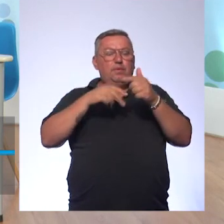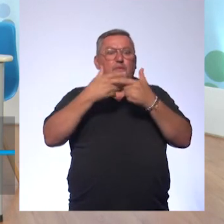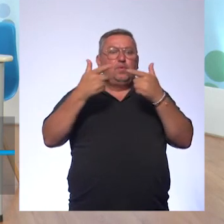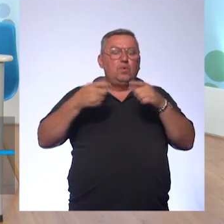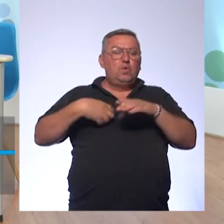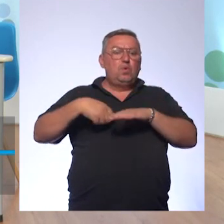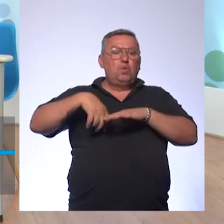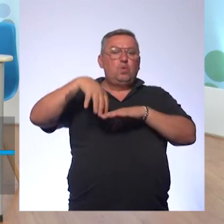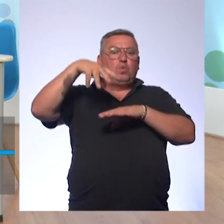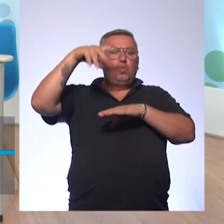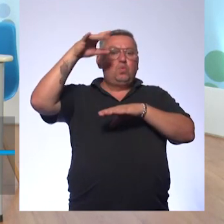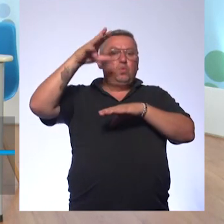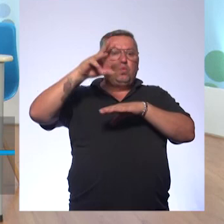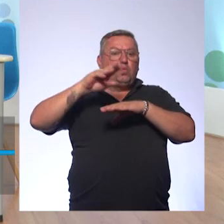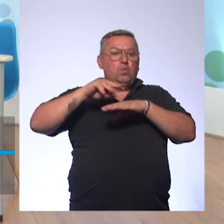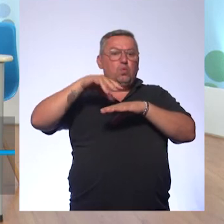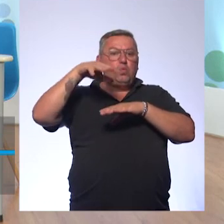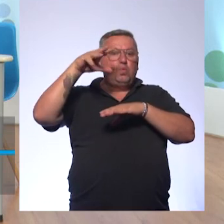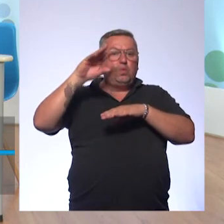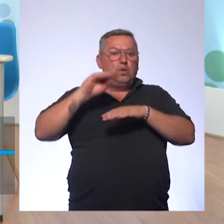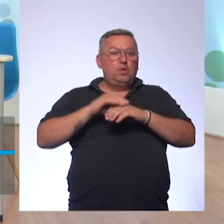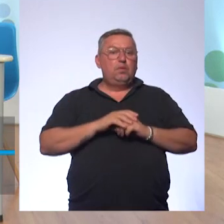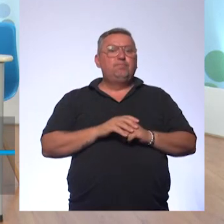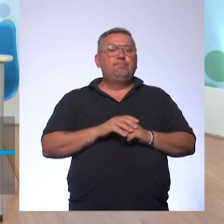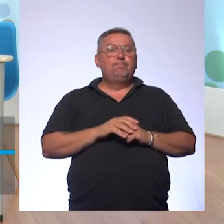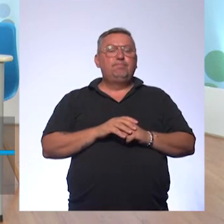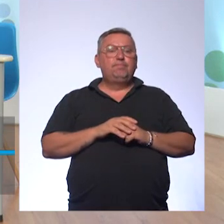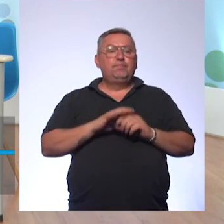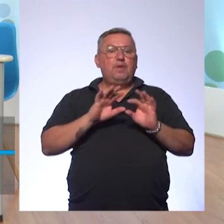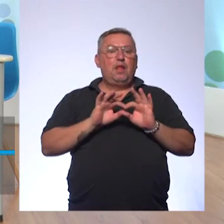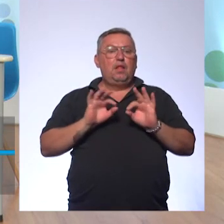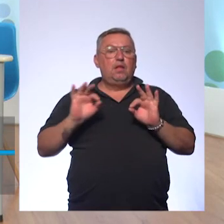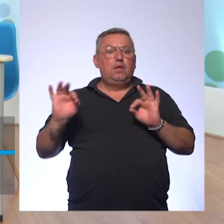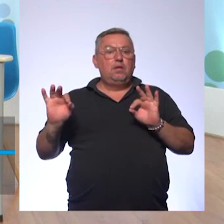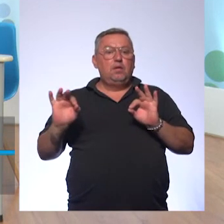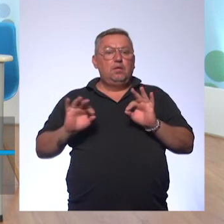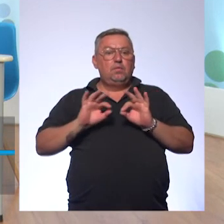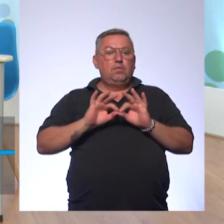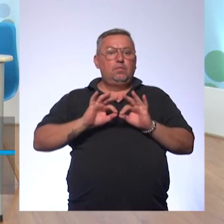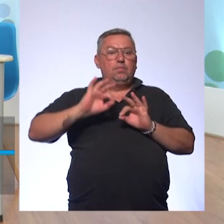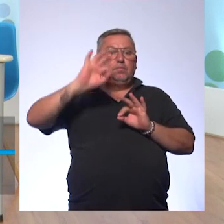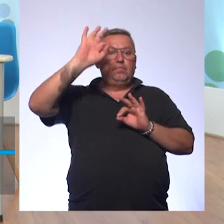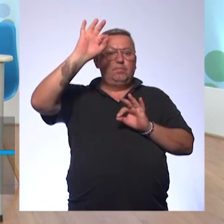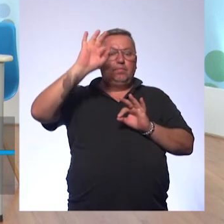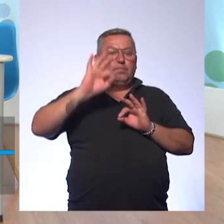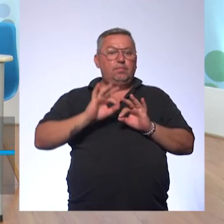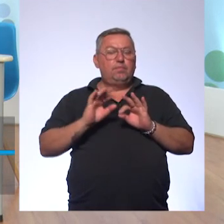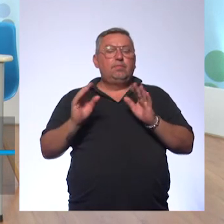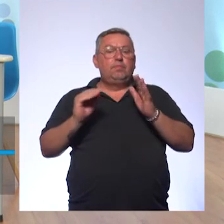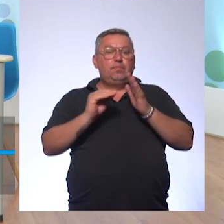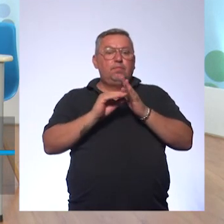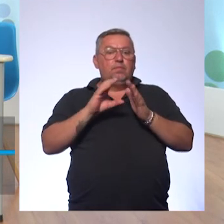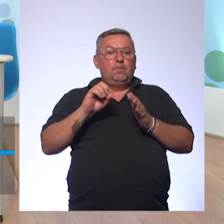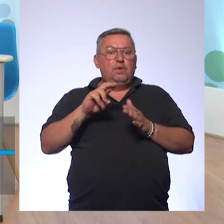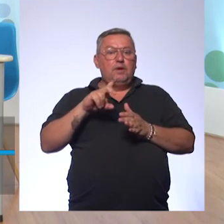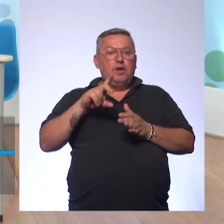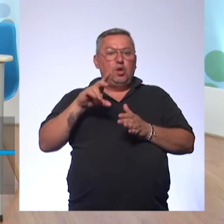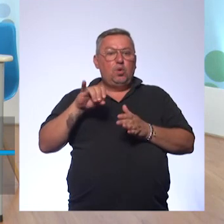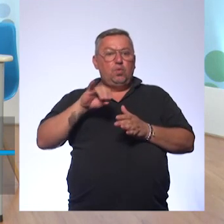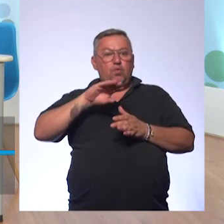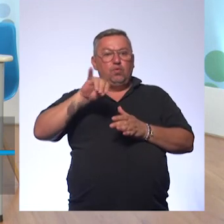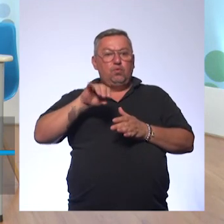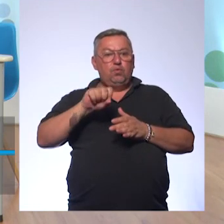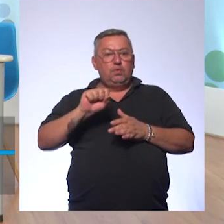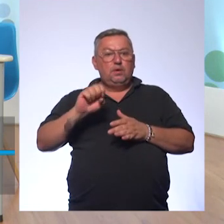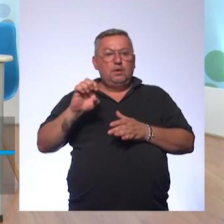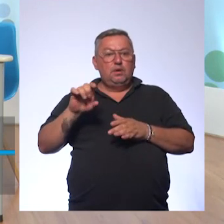quê? Umidade, né? Olha. Umidade, pressão atmosférica, incidência solar, né? Tá todo mundo no caminho aí